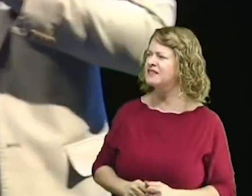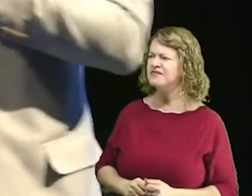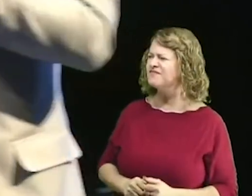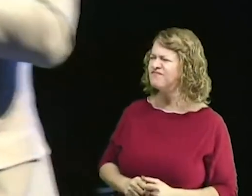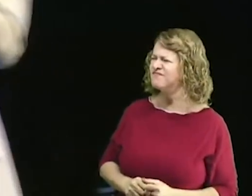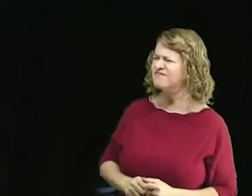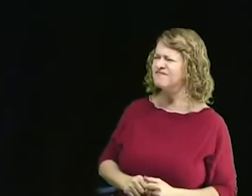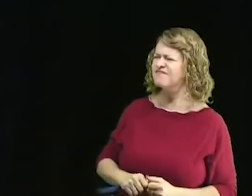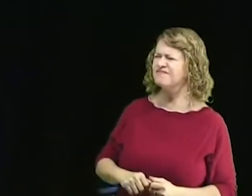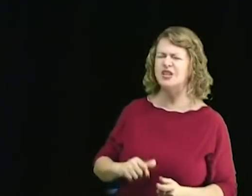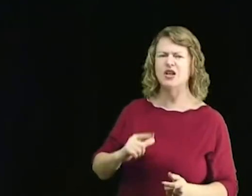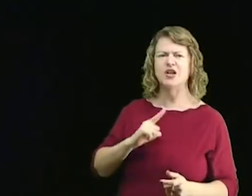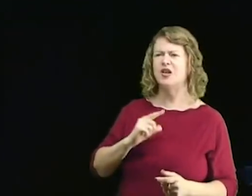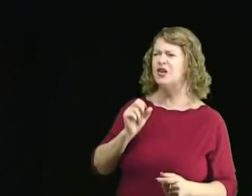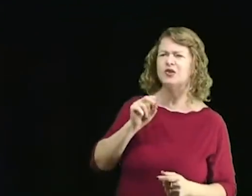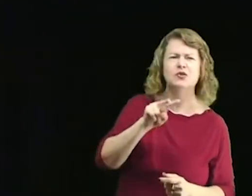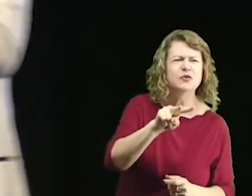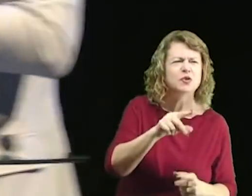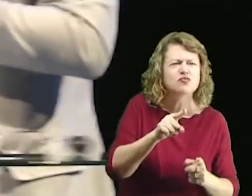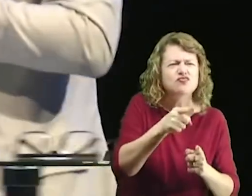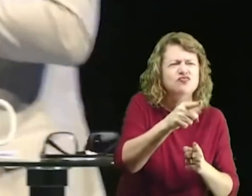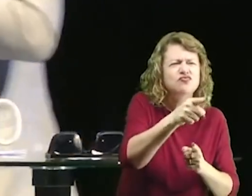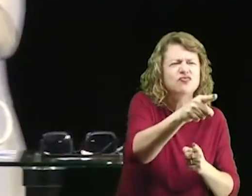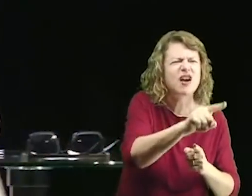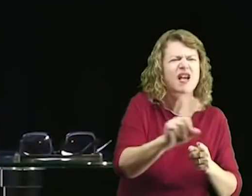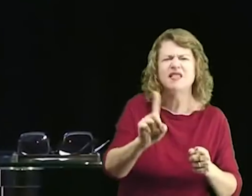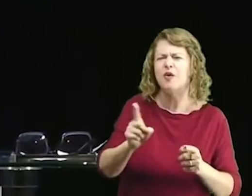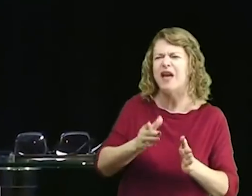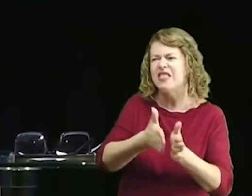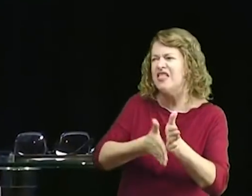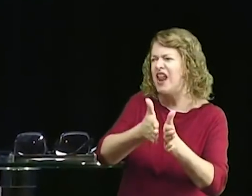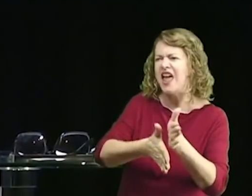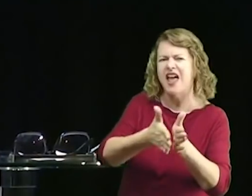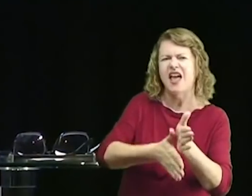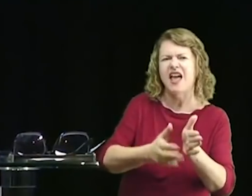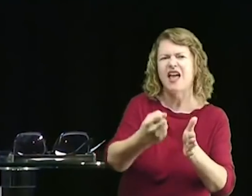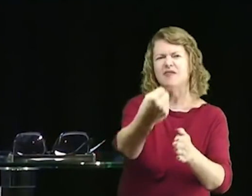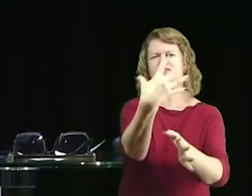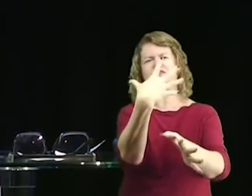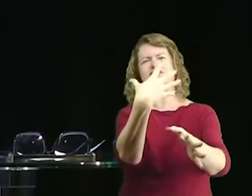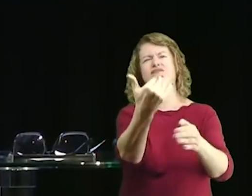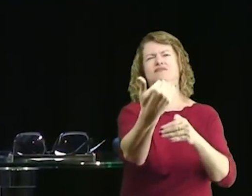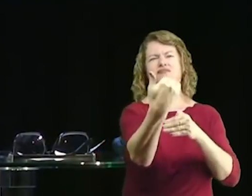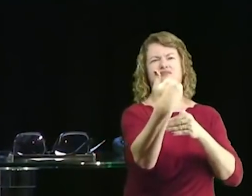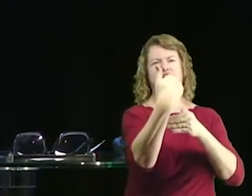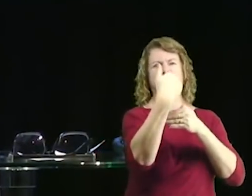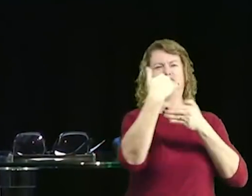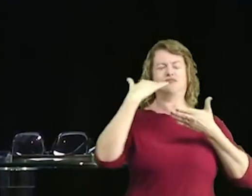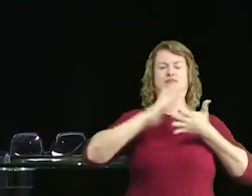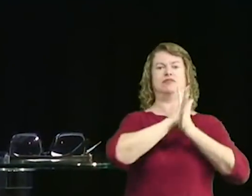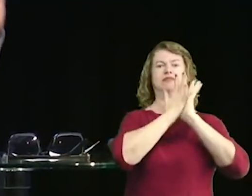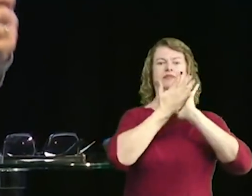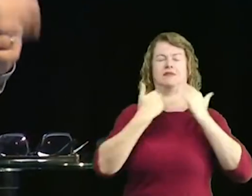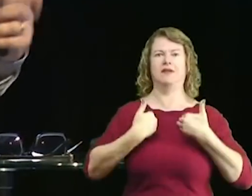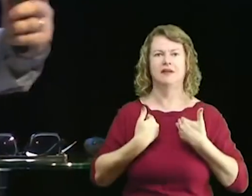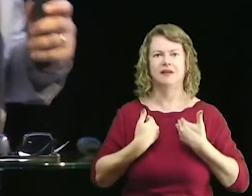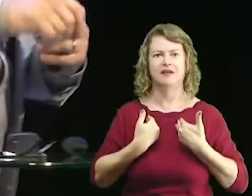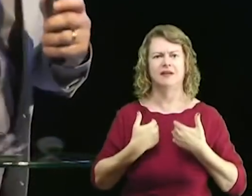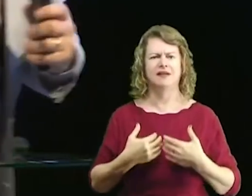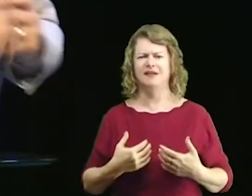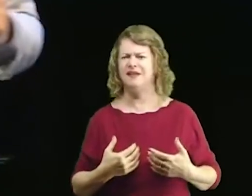que está vindo para me pegar. Se você andar com gente desanimada, você vai